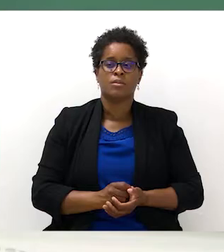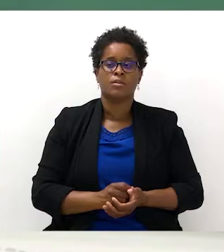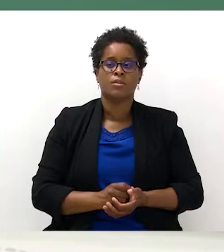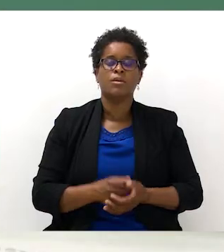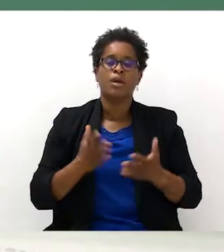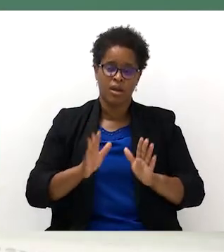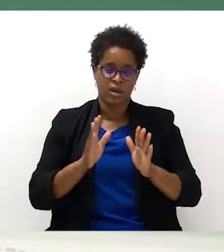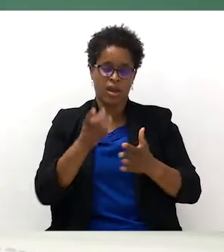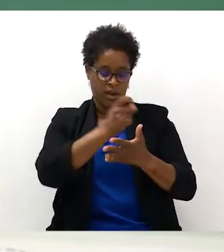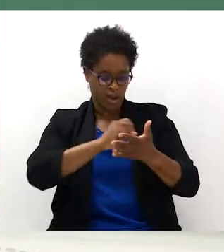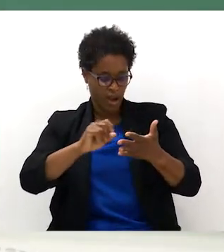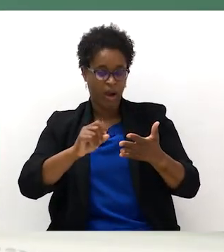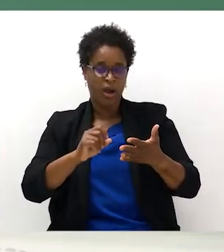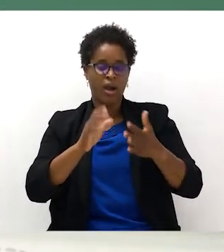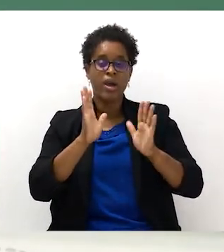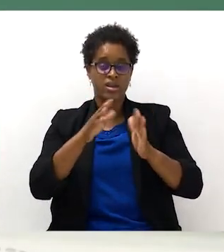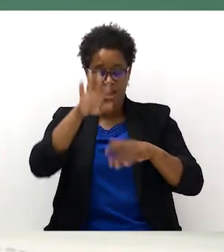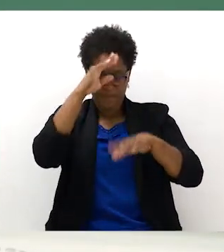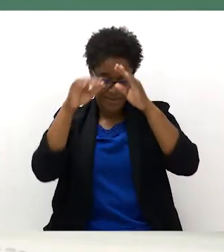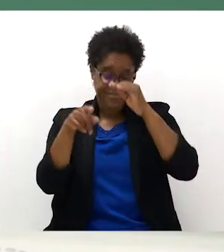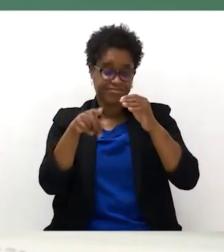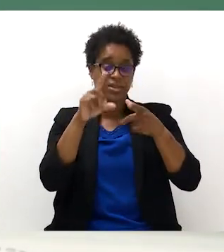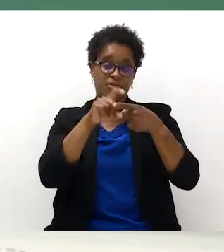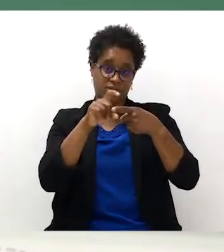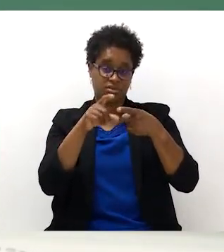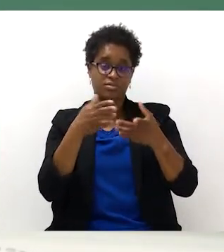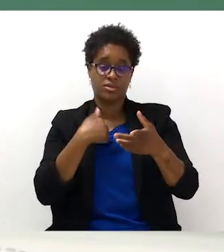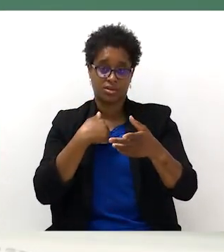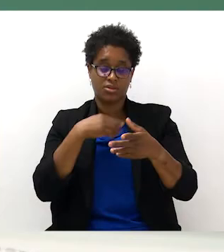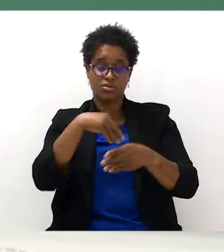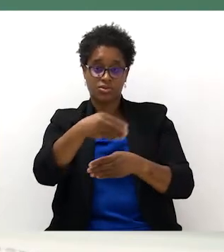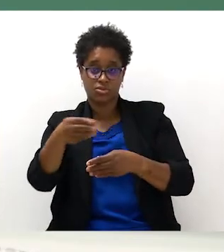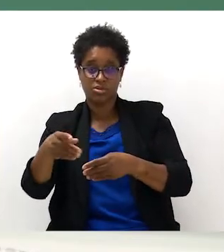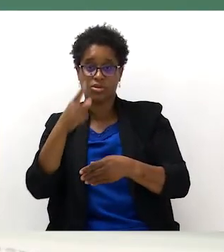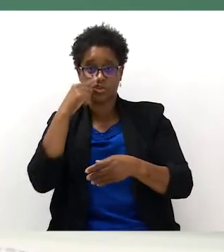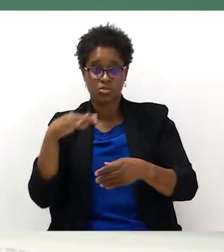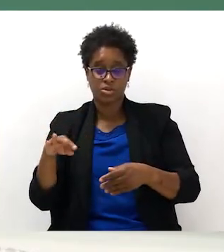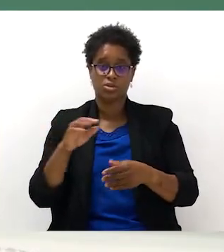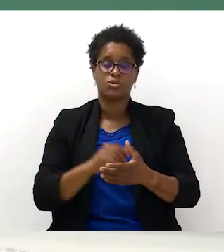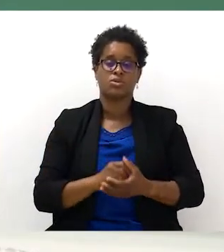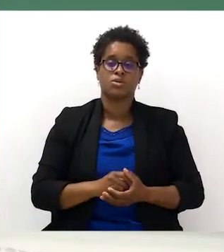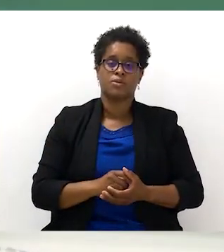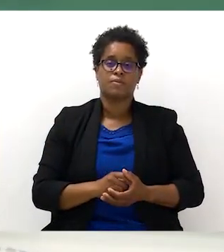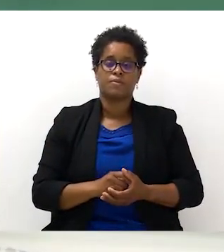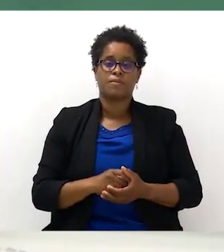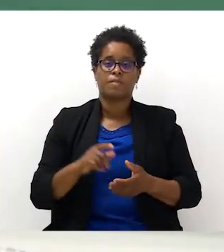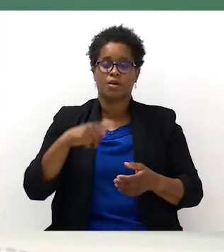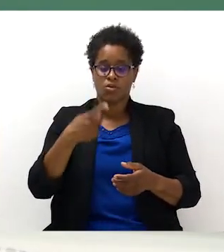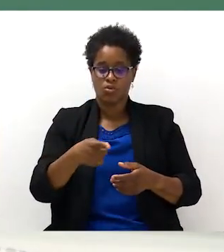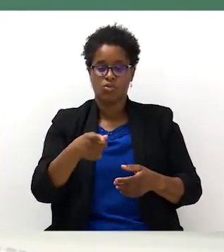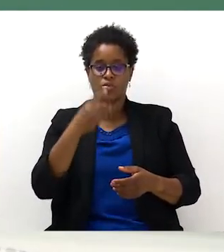Então, vamos distribuir. Já aprenderam isto na divisão. Eu vou distribuir para um menino, para outro